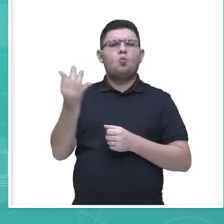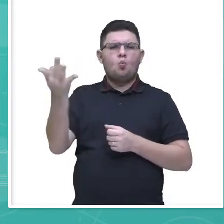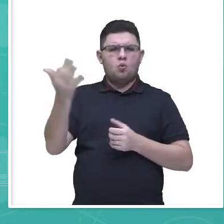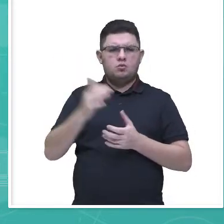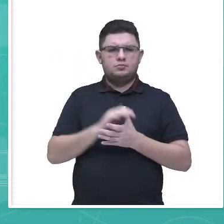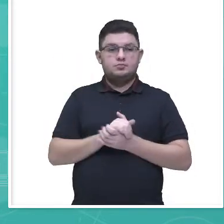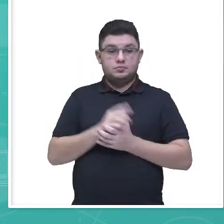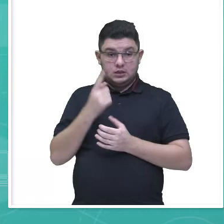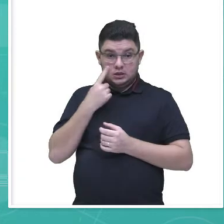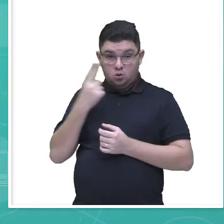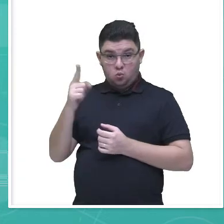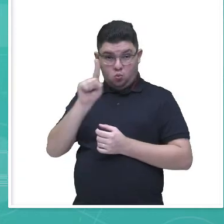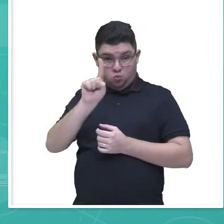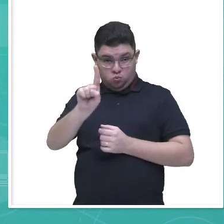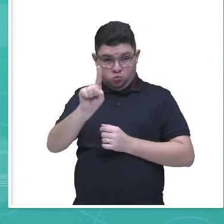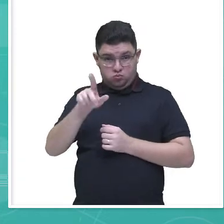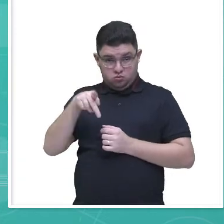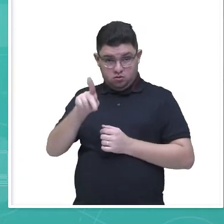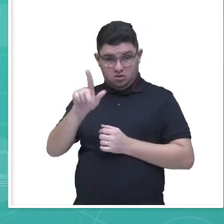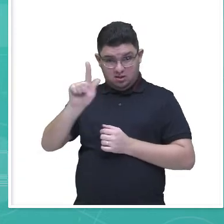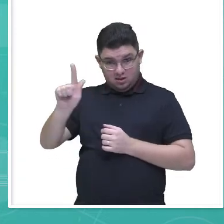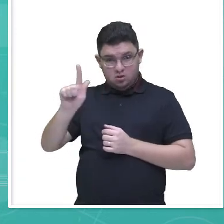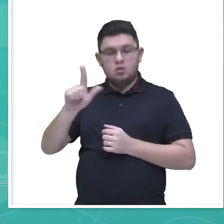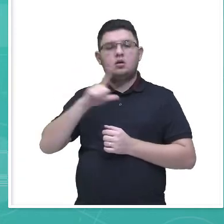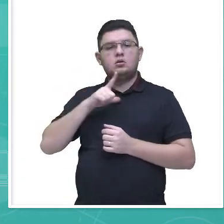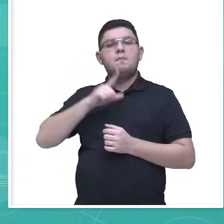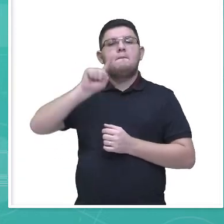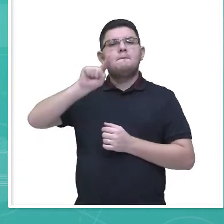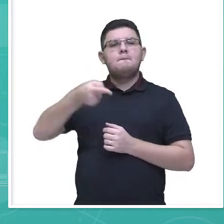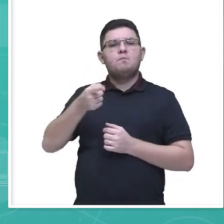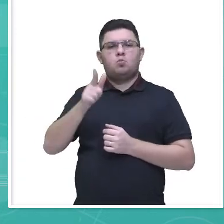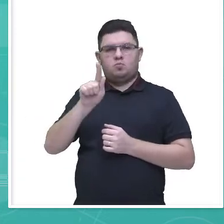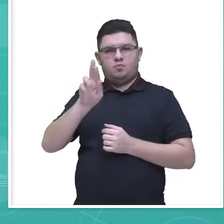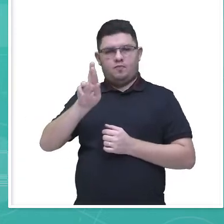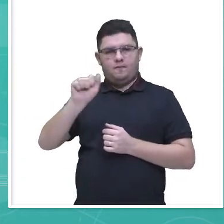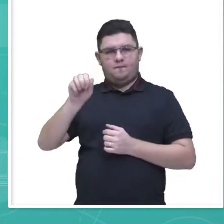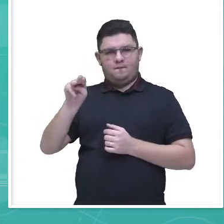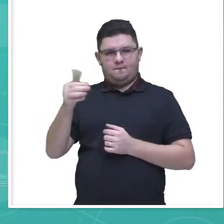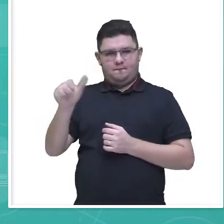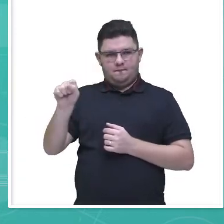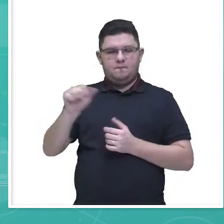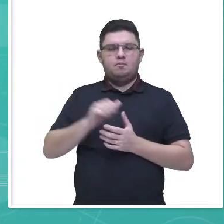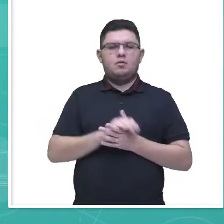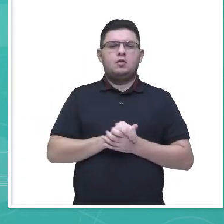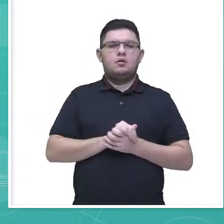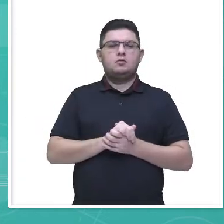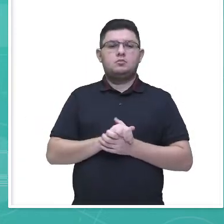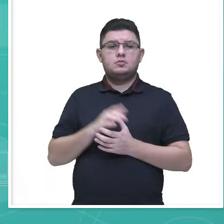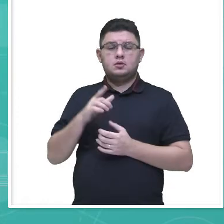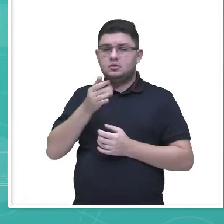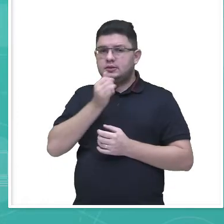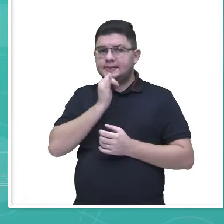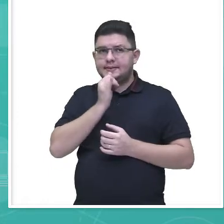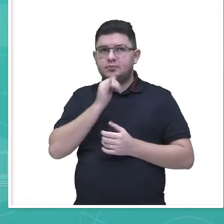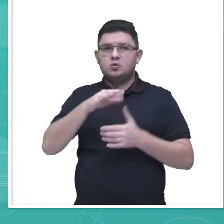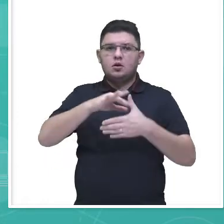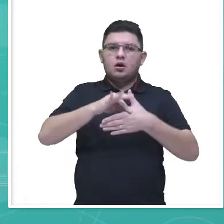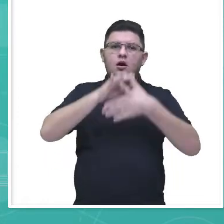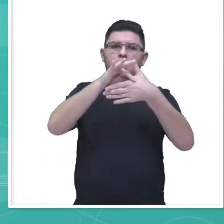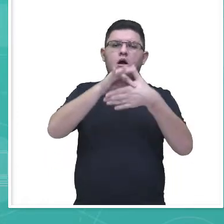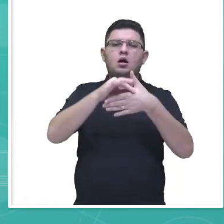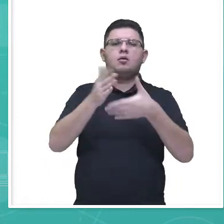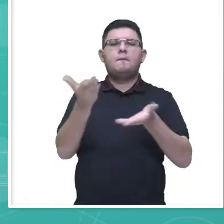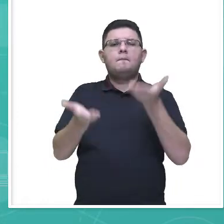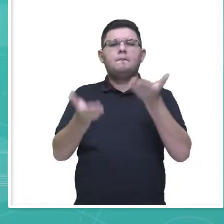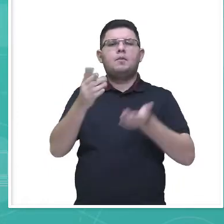a gente tem 1.000 gramas, certo? Então, 1 quilo de carne, por exemplo, nós temos ali,